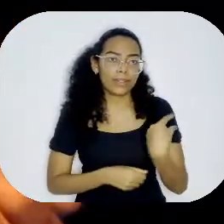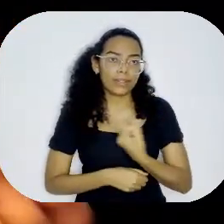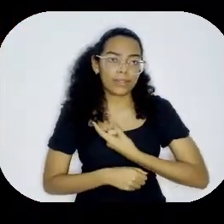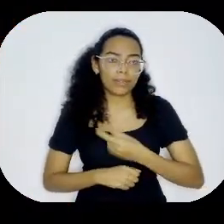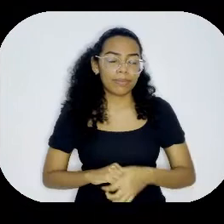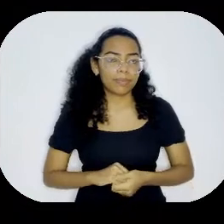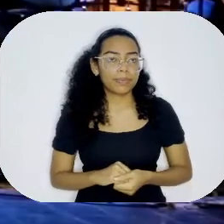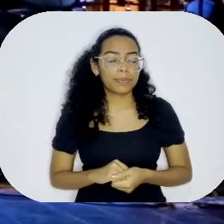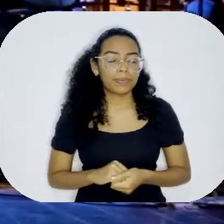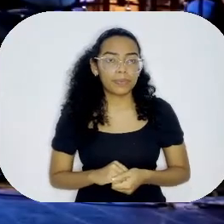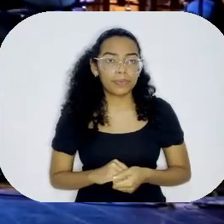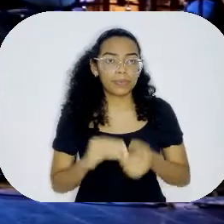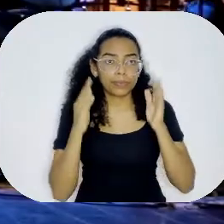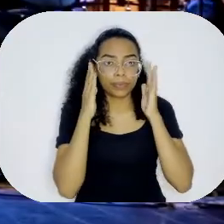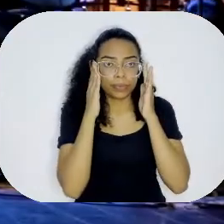Esse mundo diferente.